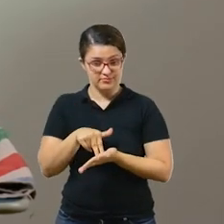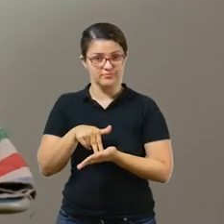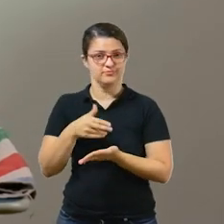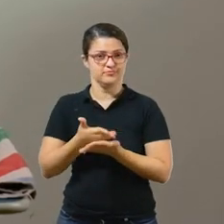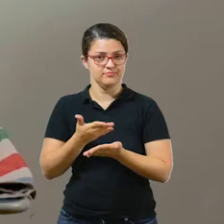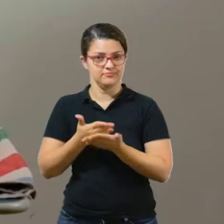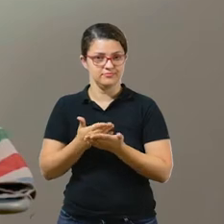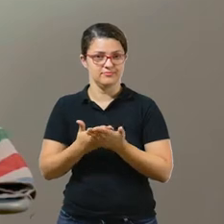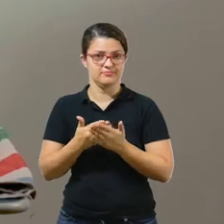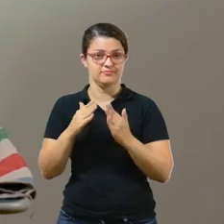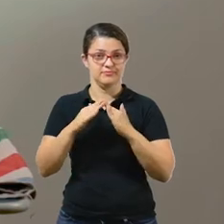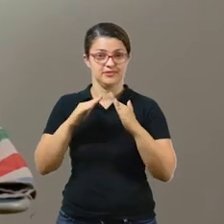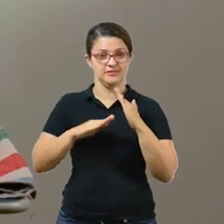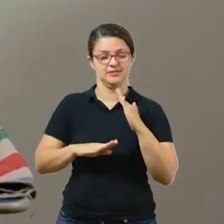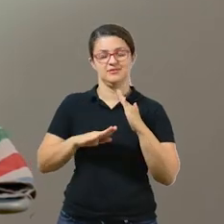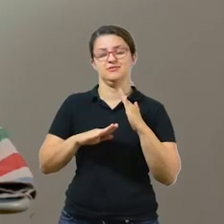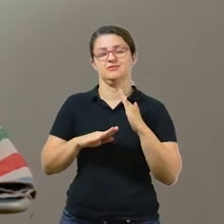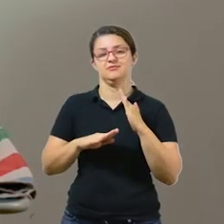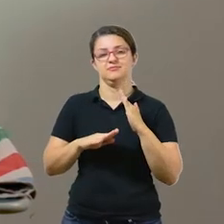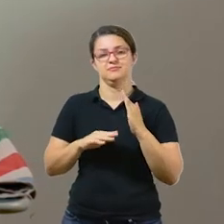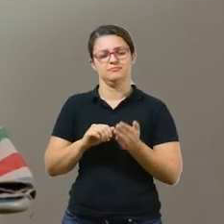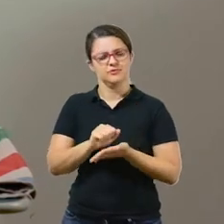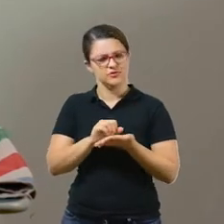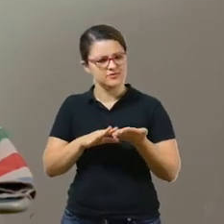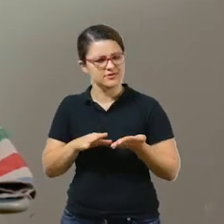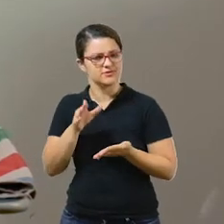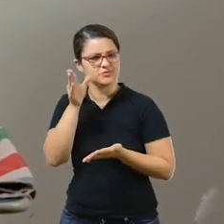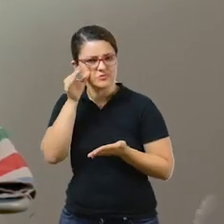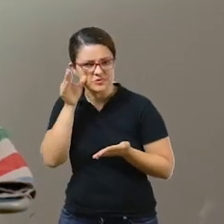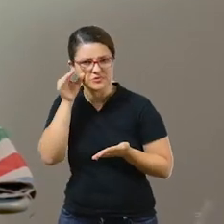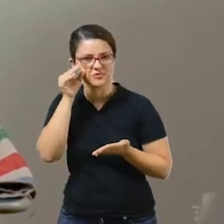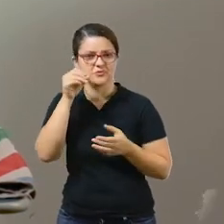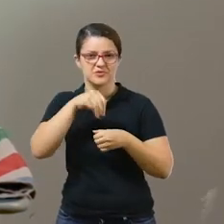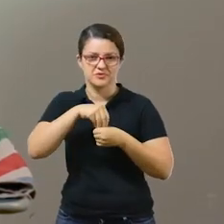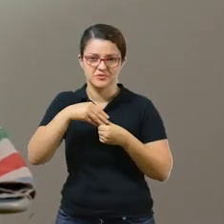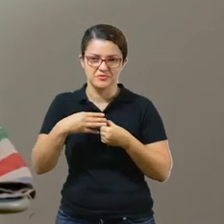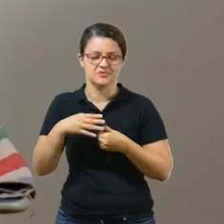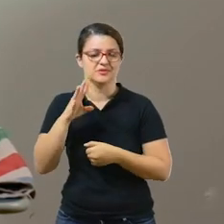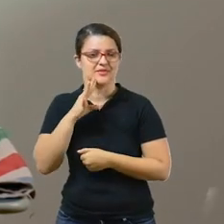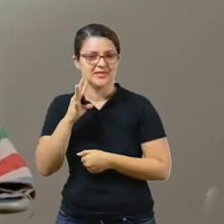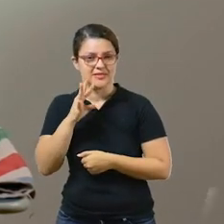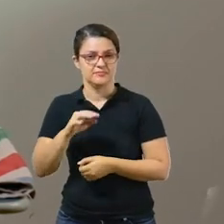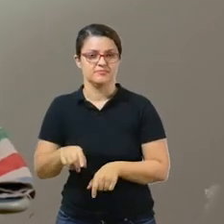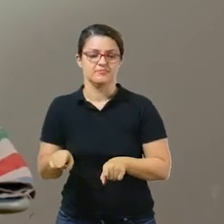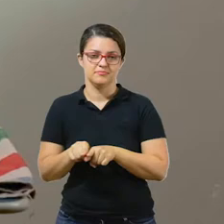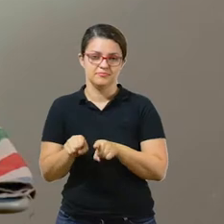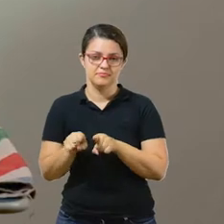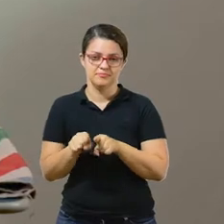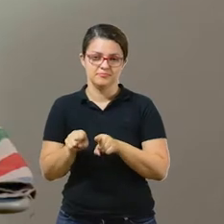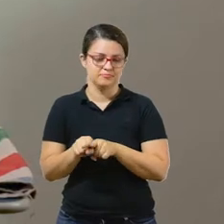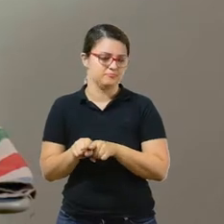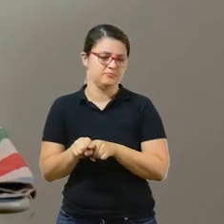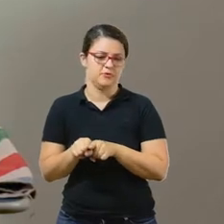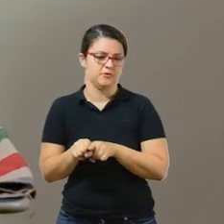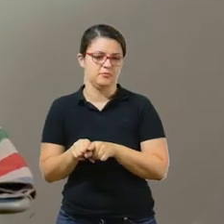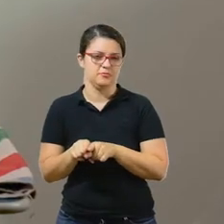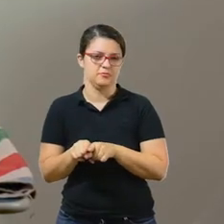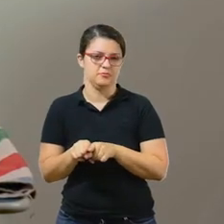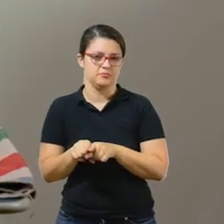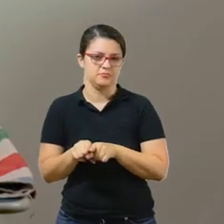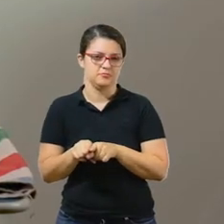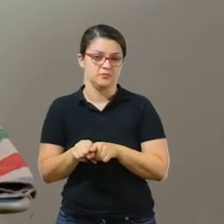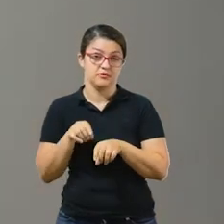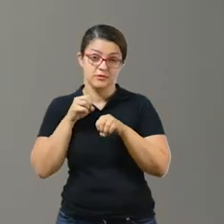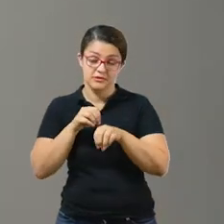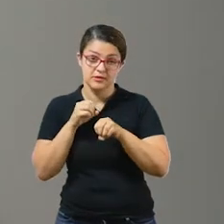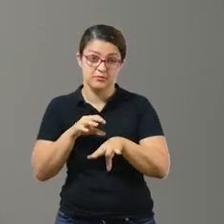nesse período de quarentena, tudo bem? Essa atividade é muito interessante, ela é bem rica em conteúdo, dá para ser muito bem aplicada para alunos de pré-1 até o